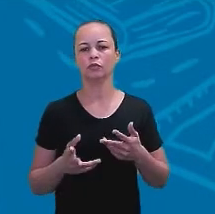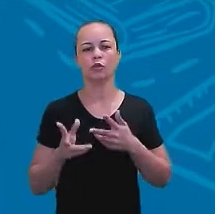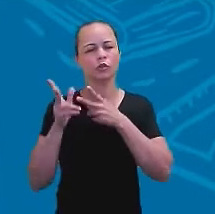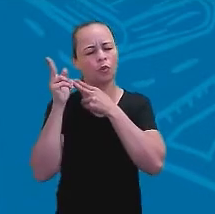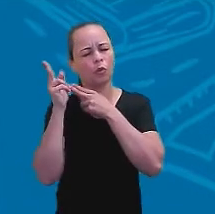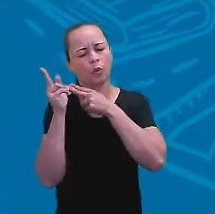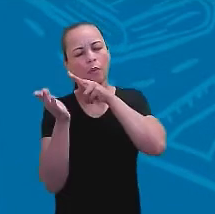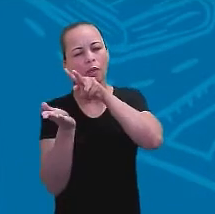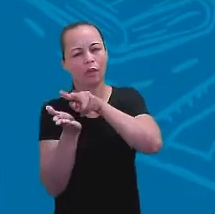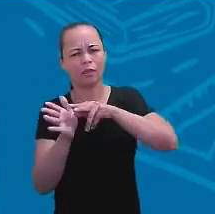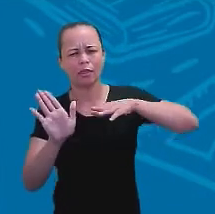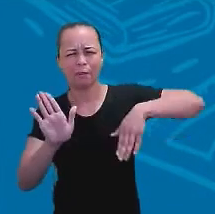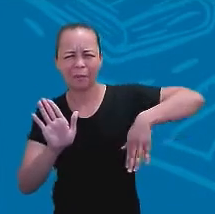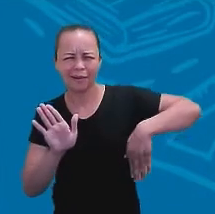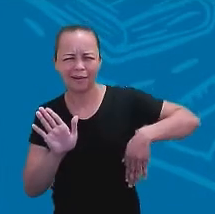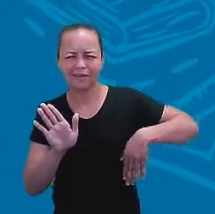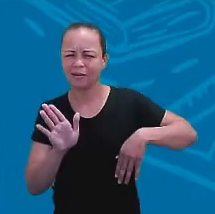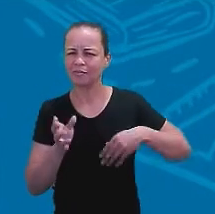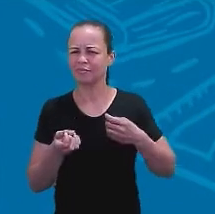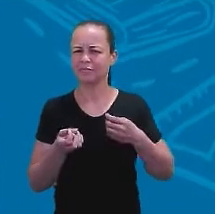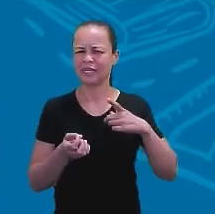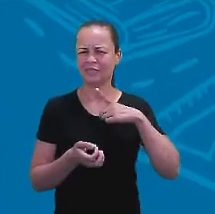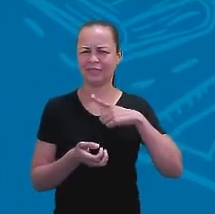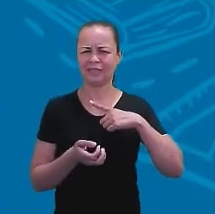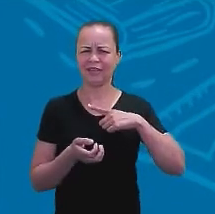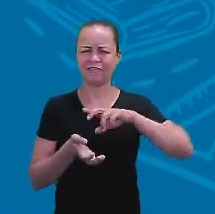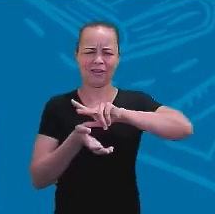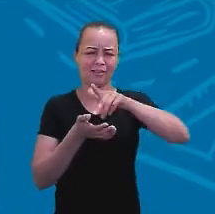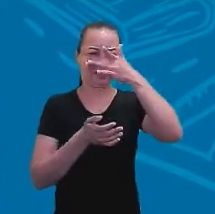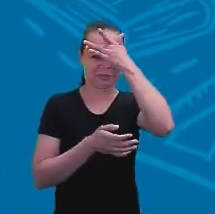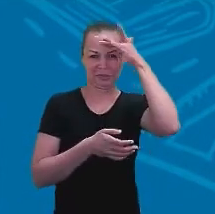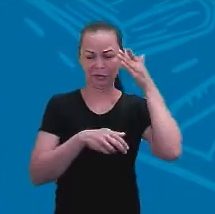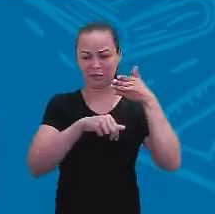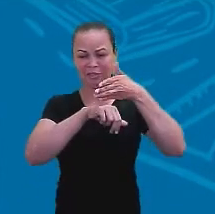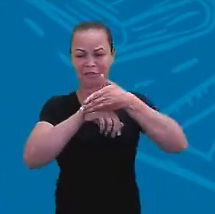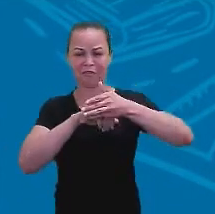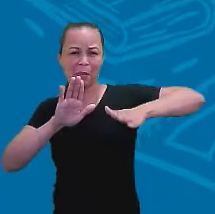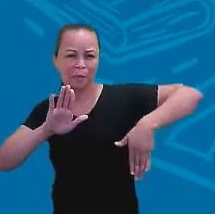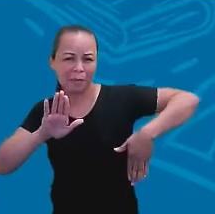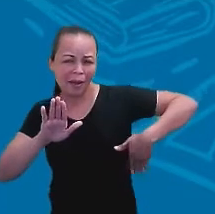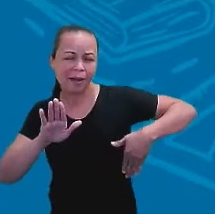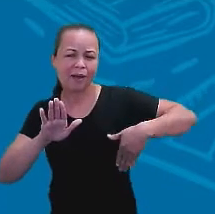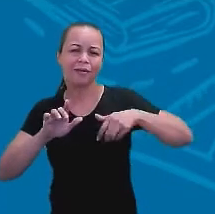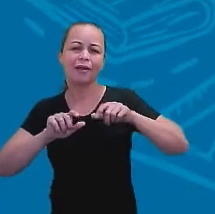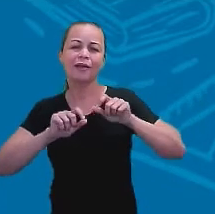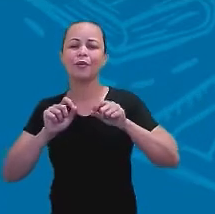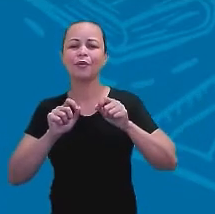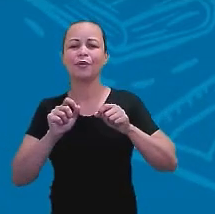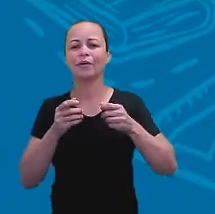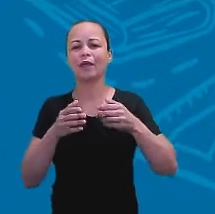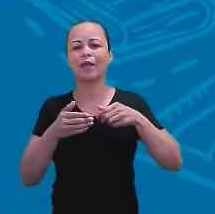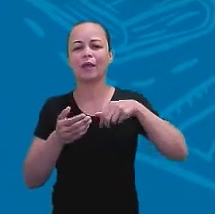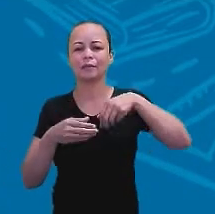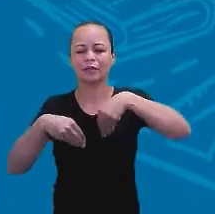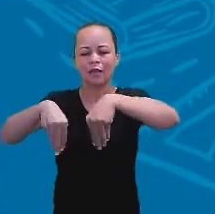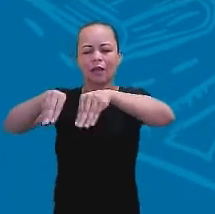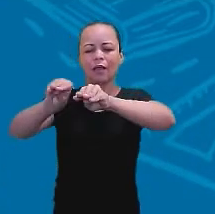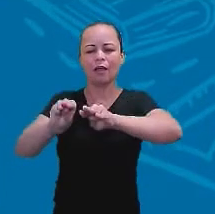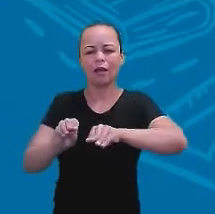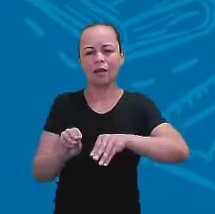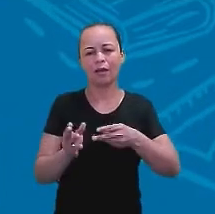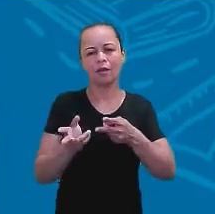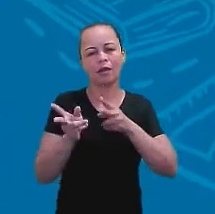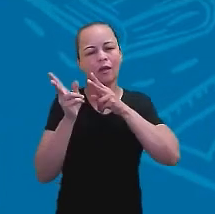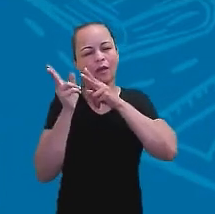praia. Tem muita gente que vai para a praia, né? Joga aquela toalhinha lá na areia, se deita lá na praia e esquece do tempo. Tira